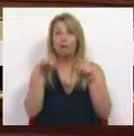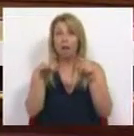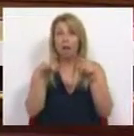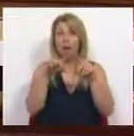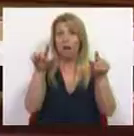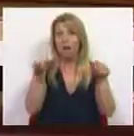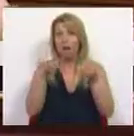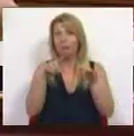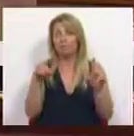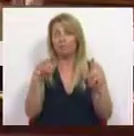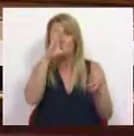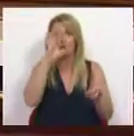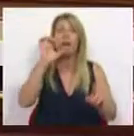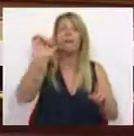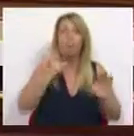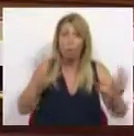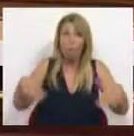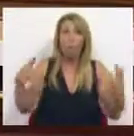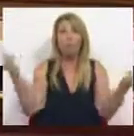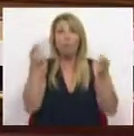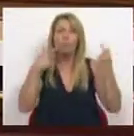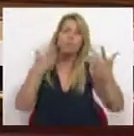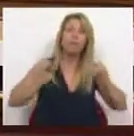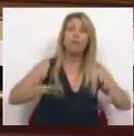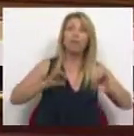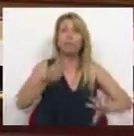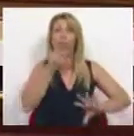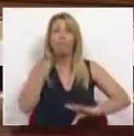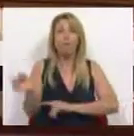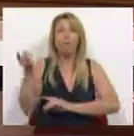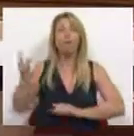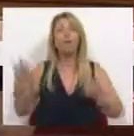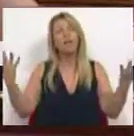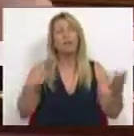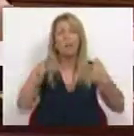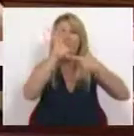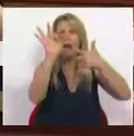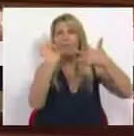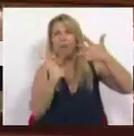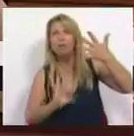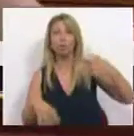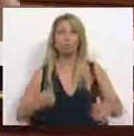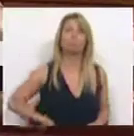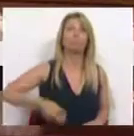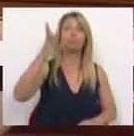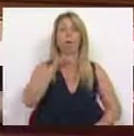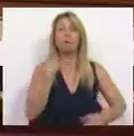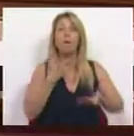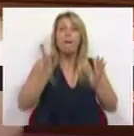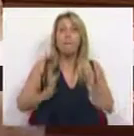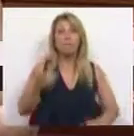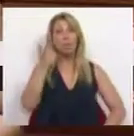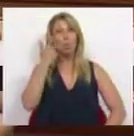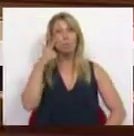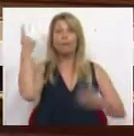desperdício alimentar. Enfim, há todo um conjunto de fatores que nós temos de facto que nos permitir conhecer e refletir